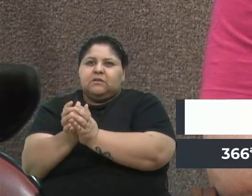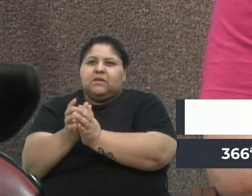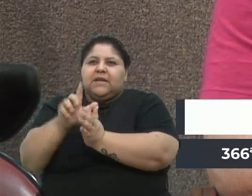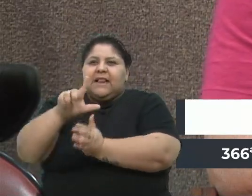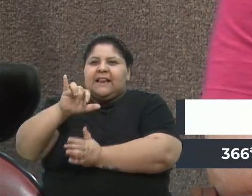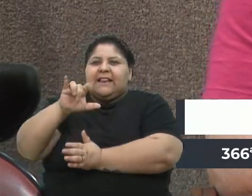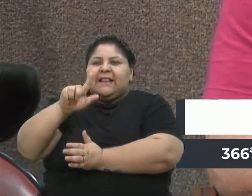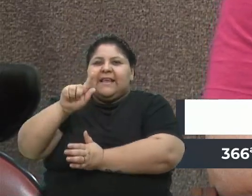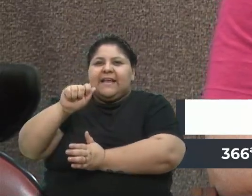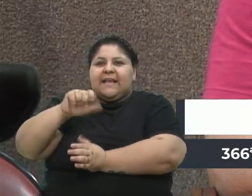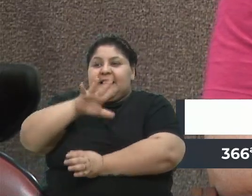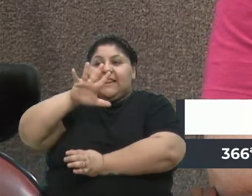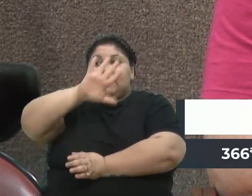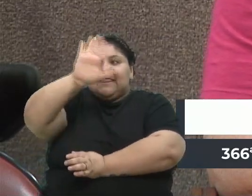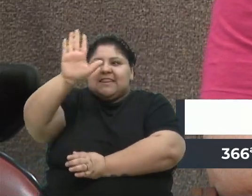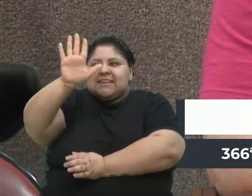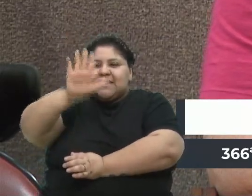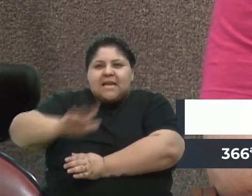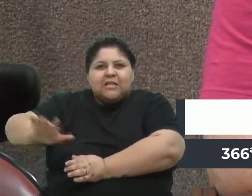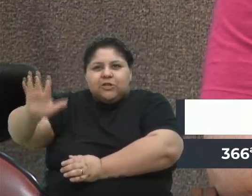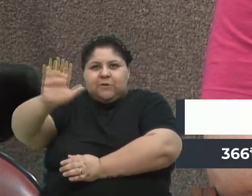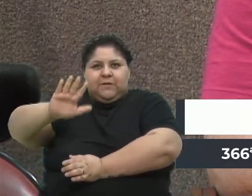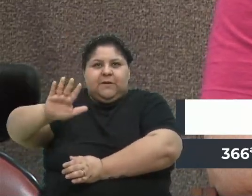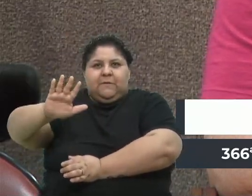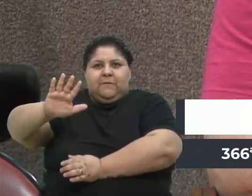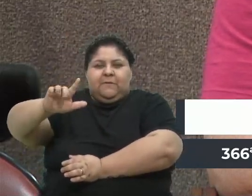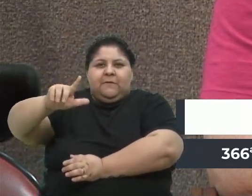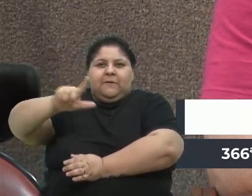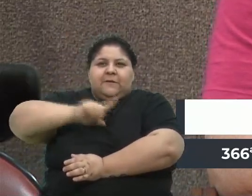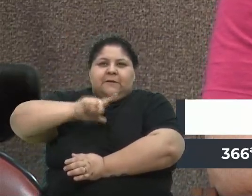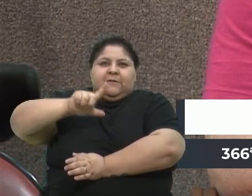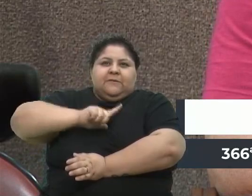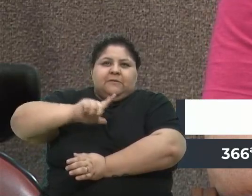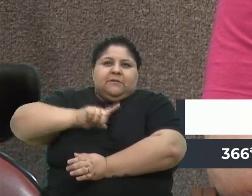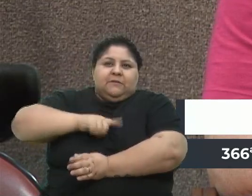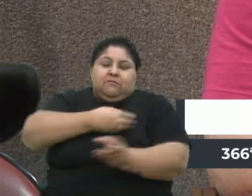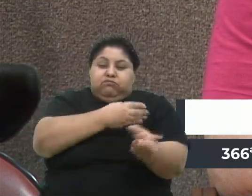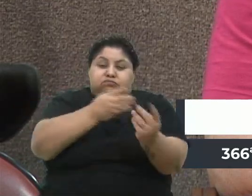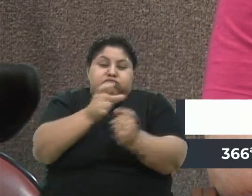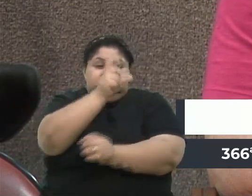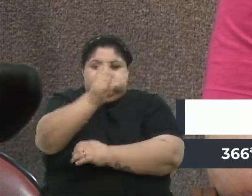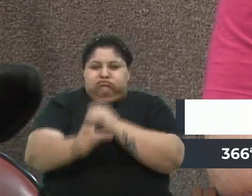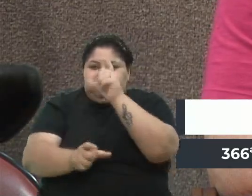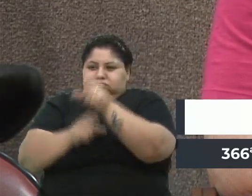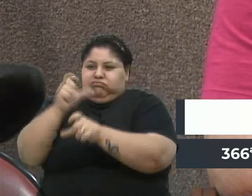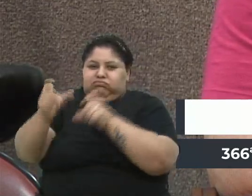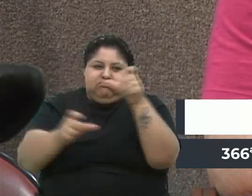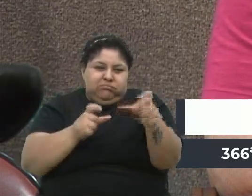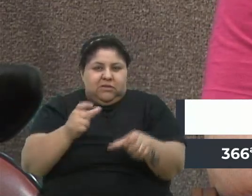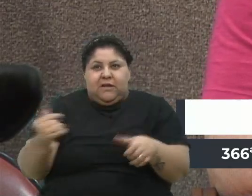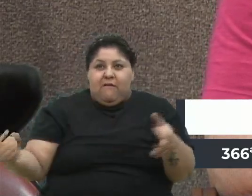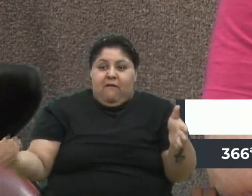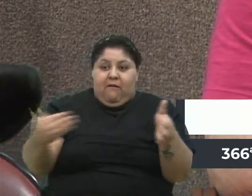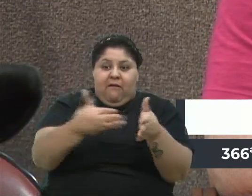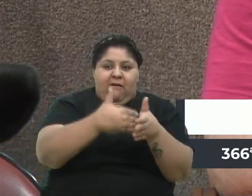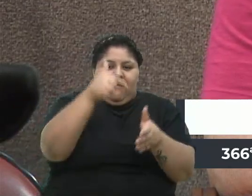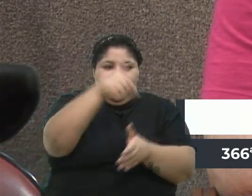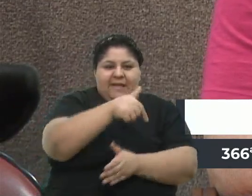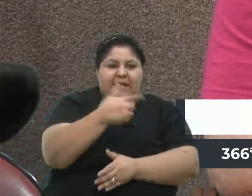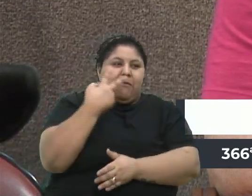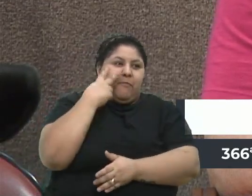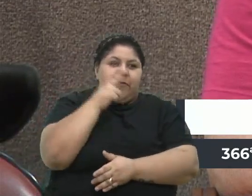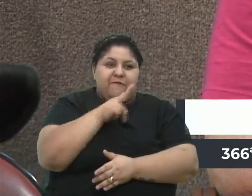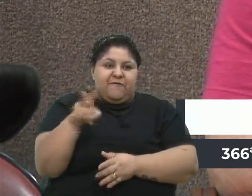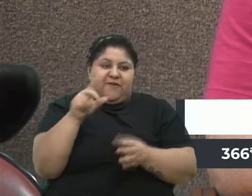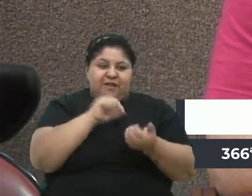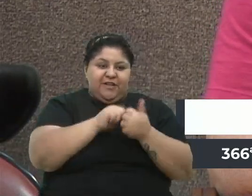aqui jogadores da seleção brasileira, e havia um frisson aqui, né? Todo mundo vinha, gente de toda a região para assistir os jogos, para